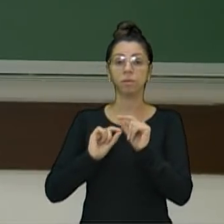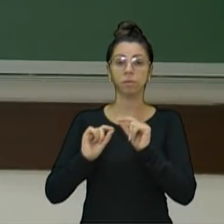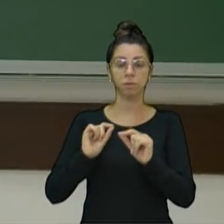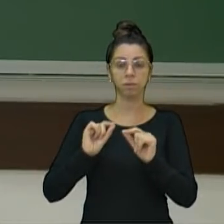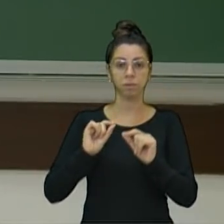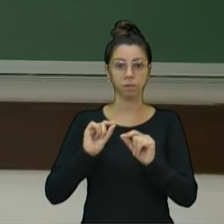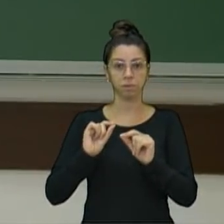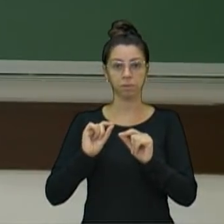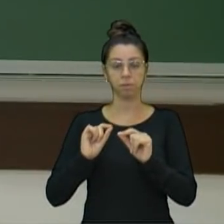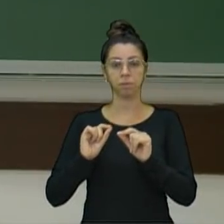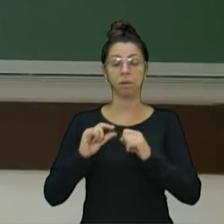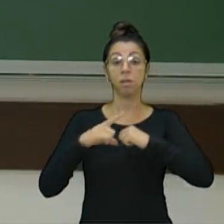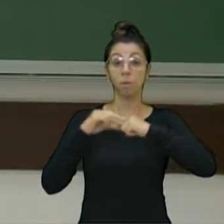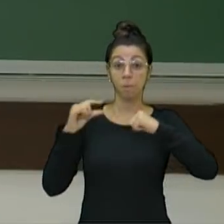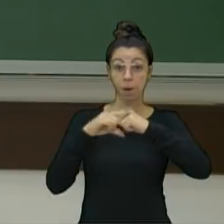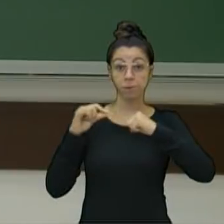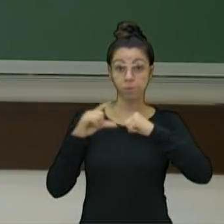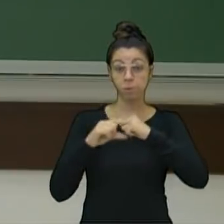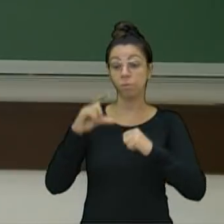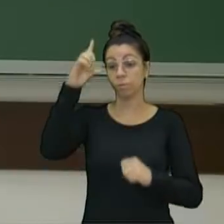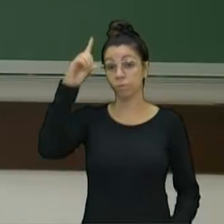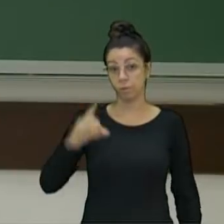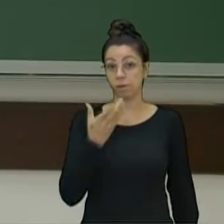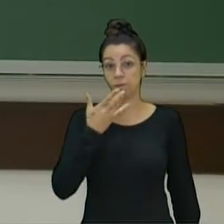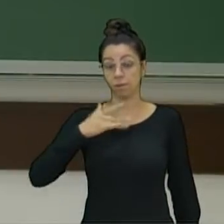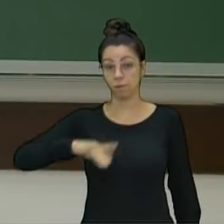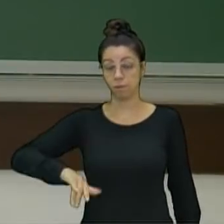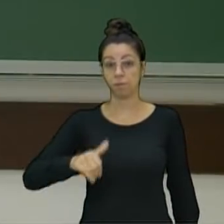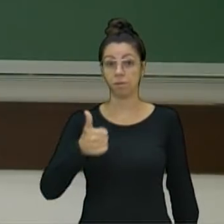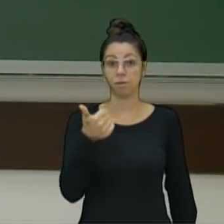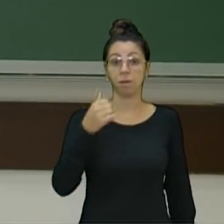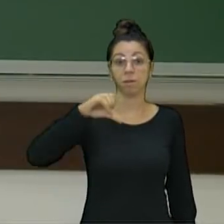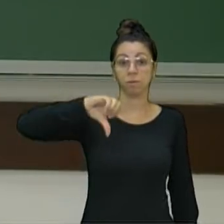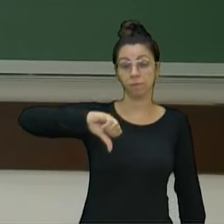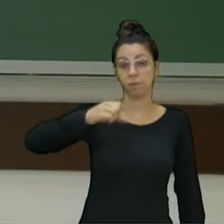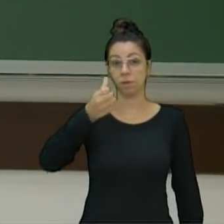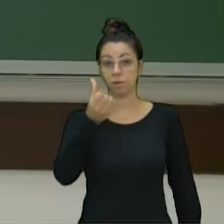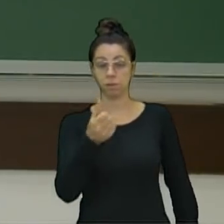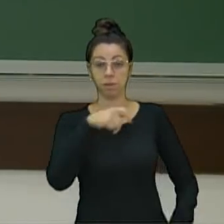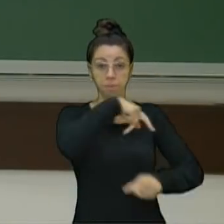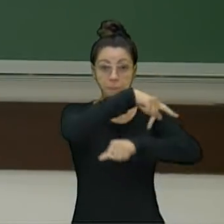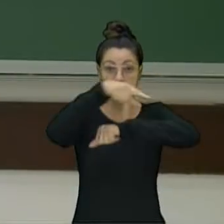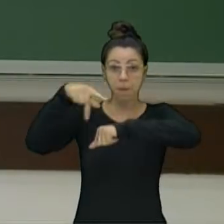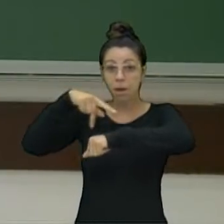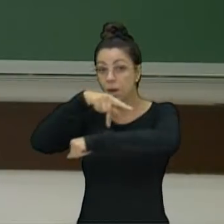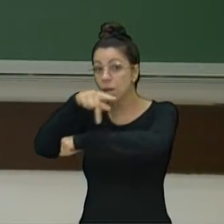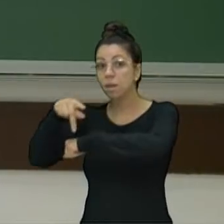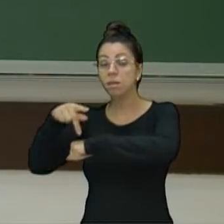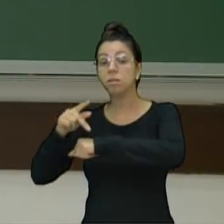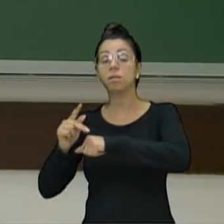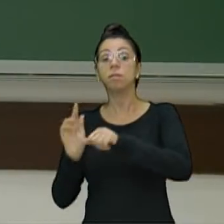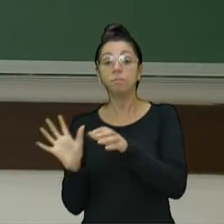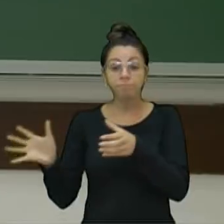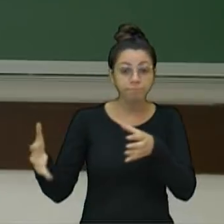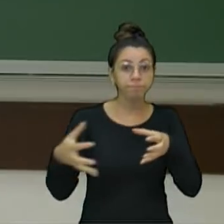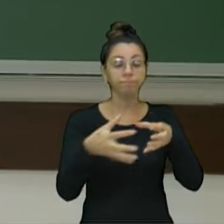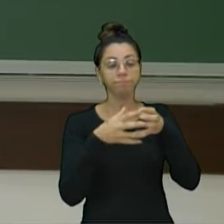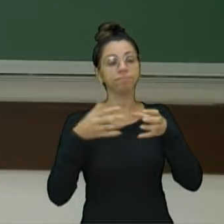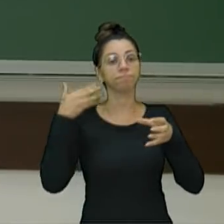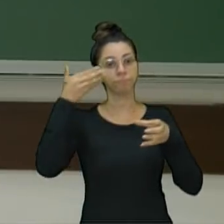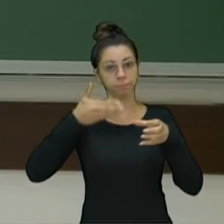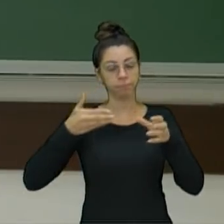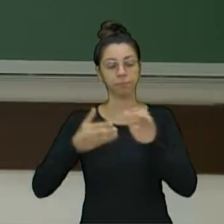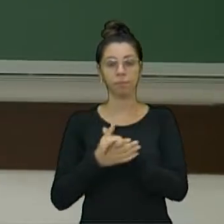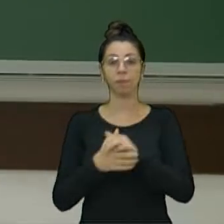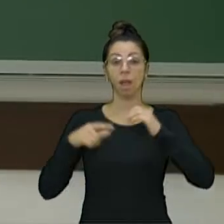da Criança da Unicef, no qual 196 países fazem parte dessa convenção. E lá nesse